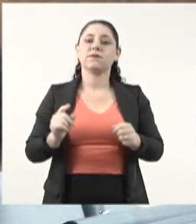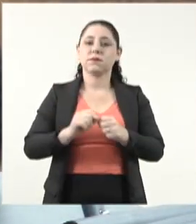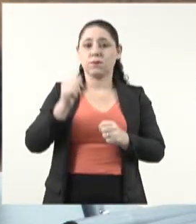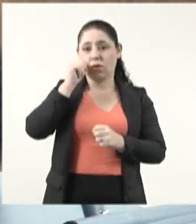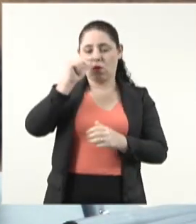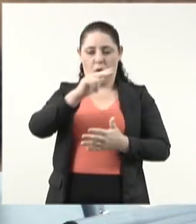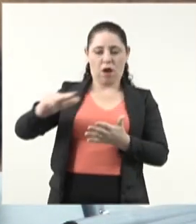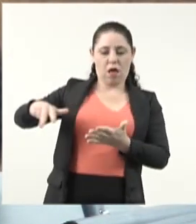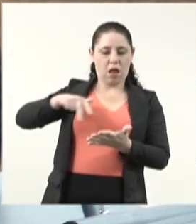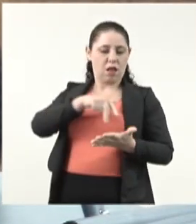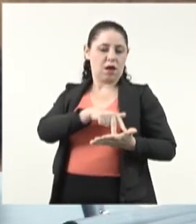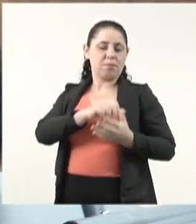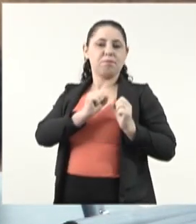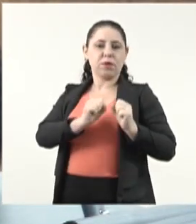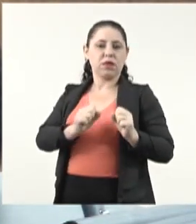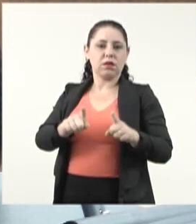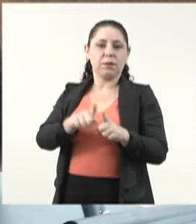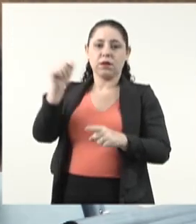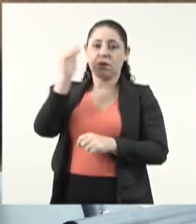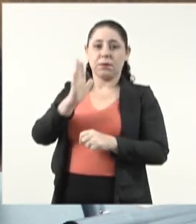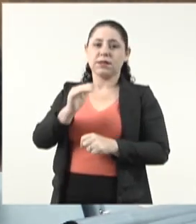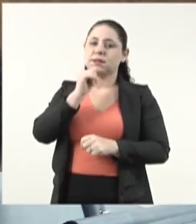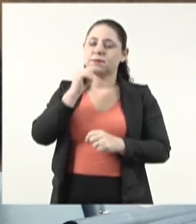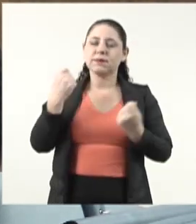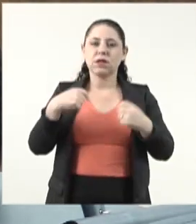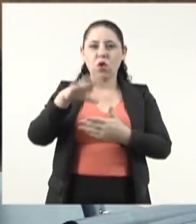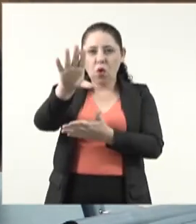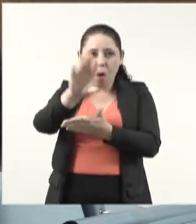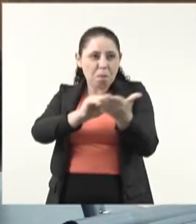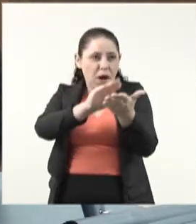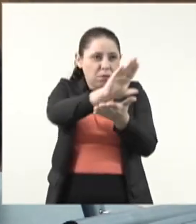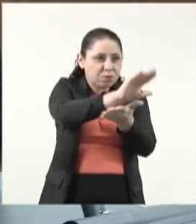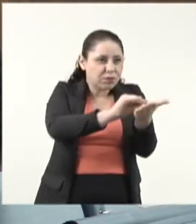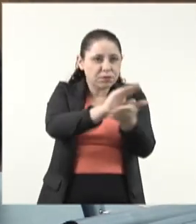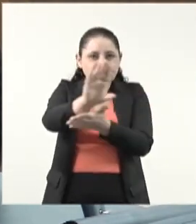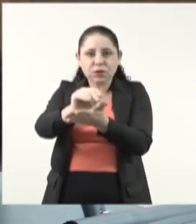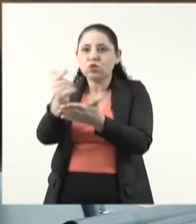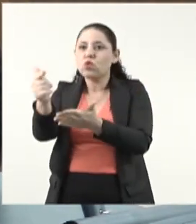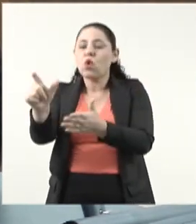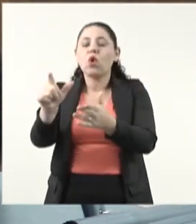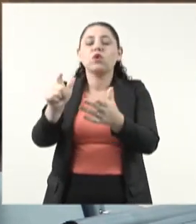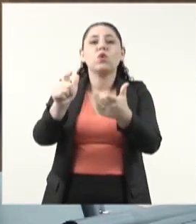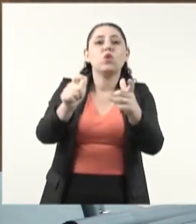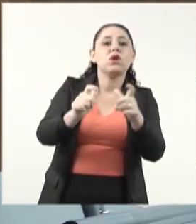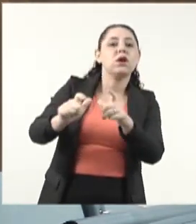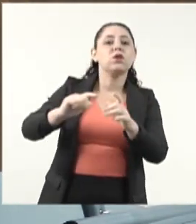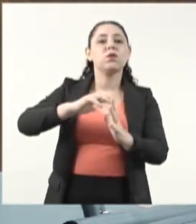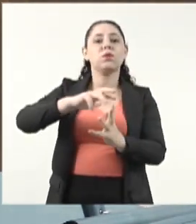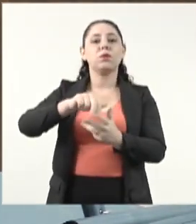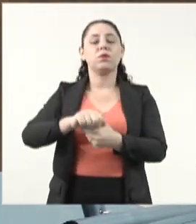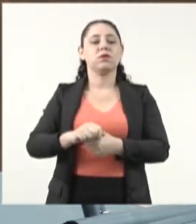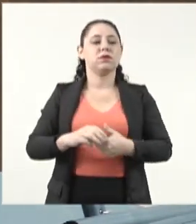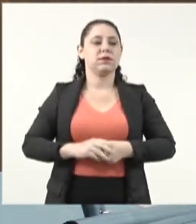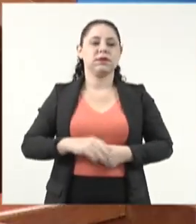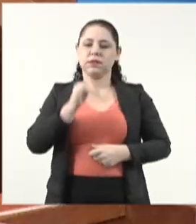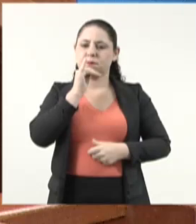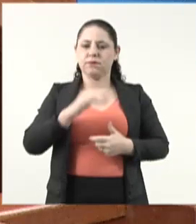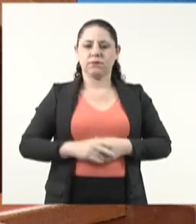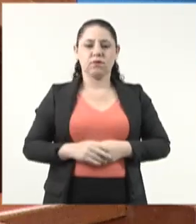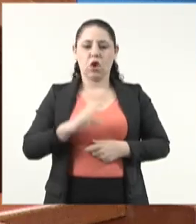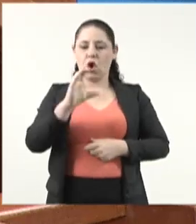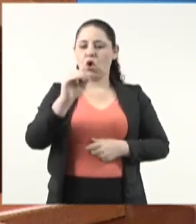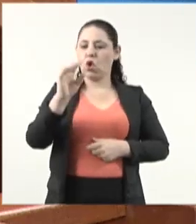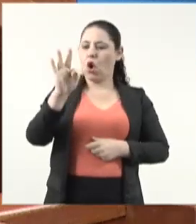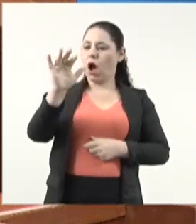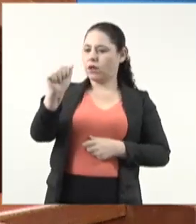mulheres no poder. E aqui no Brasil, a gente tem que copiar os modelos existentes em outros lugares do mundo, que ao invés de reservar a